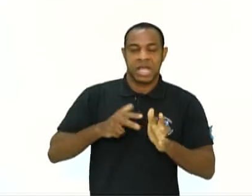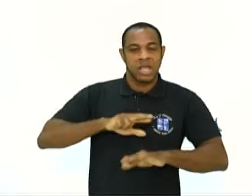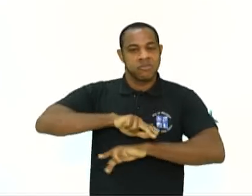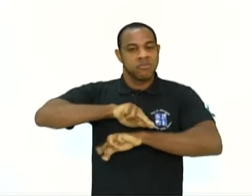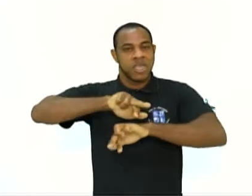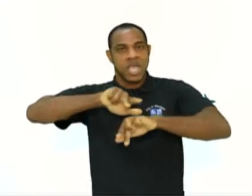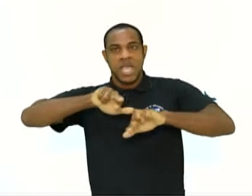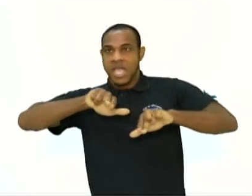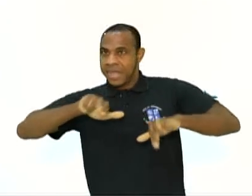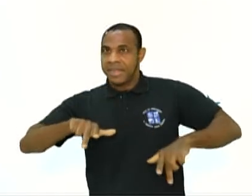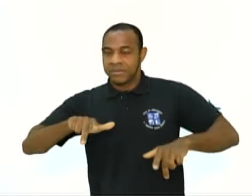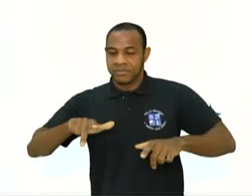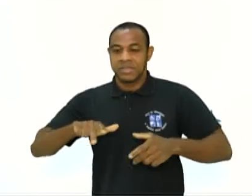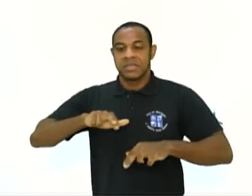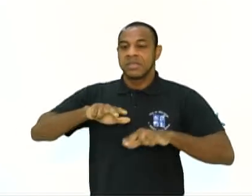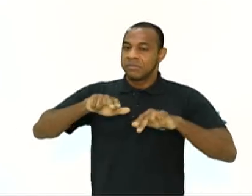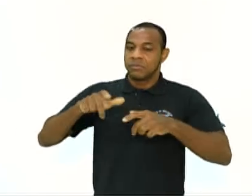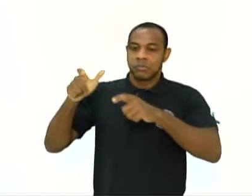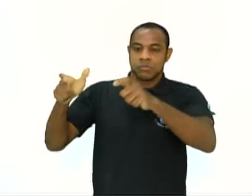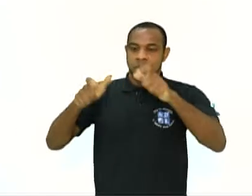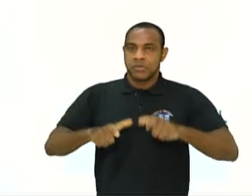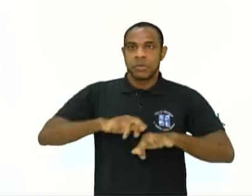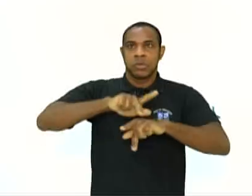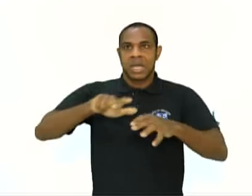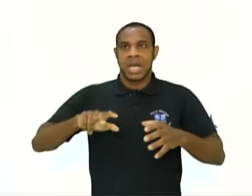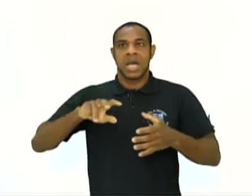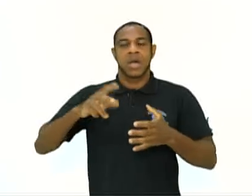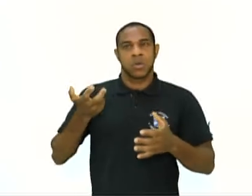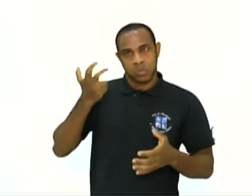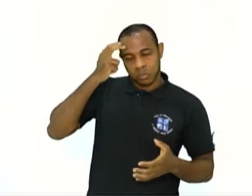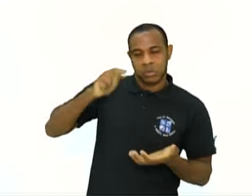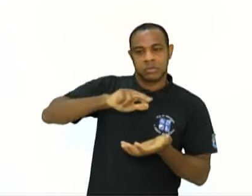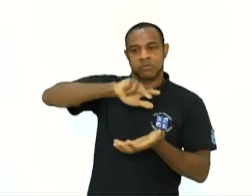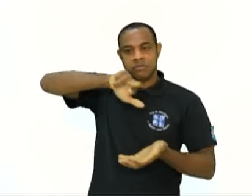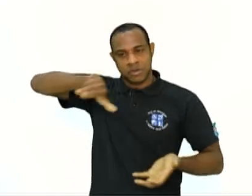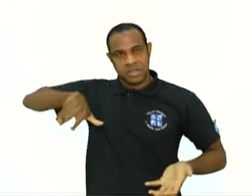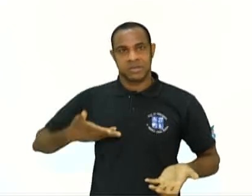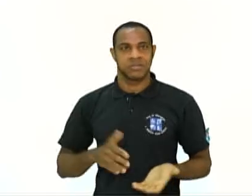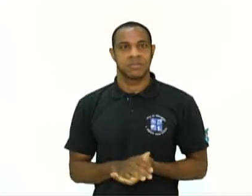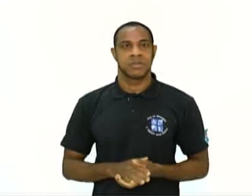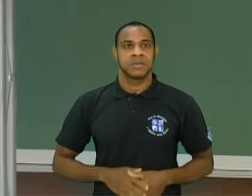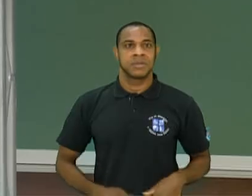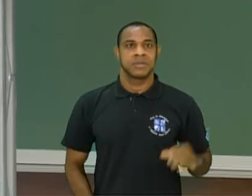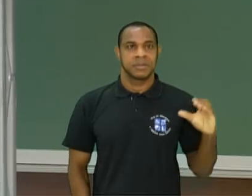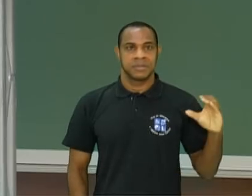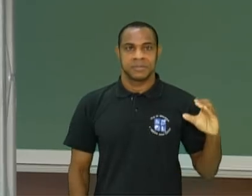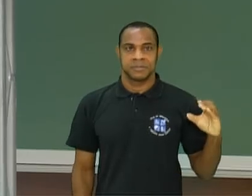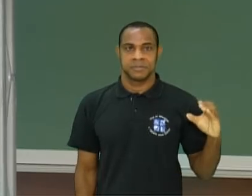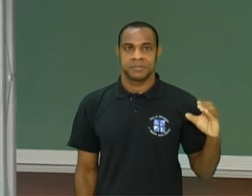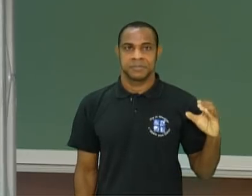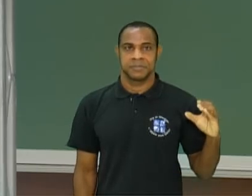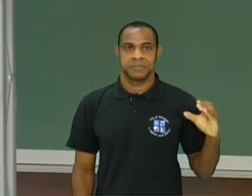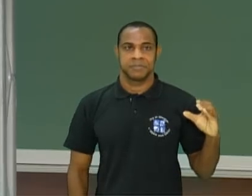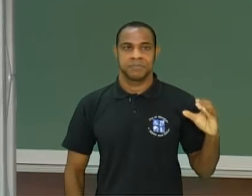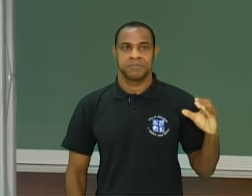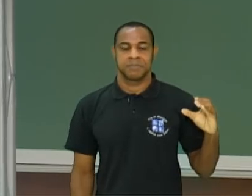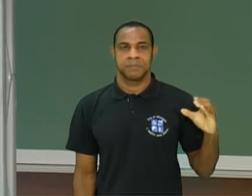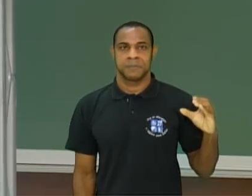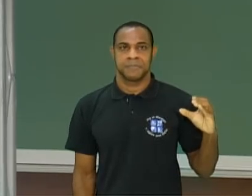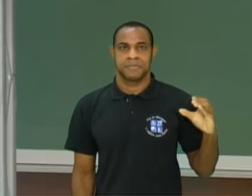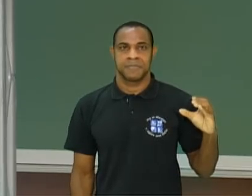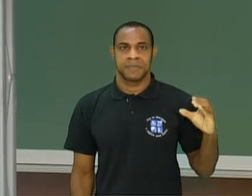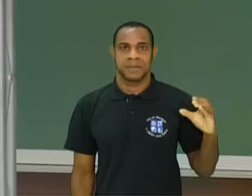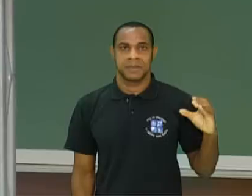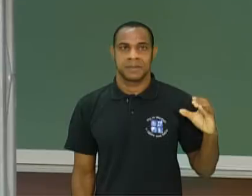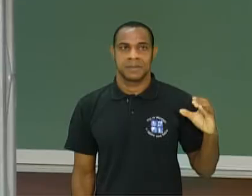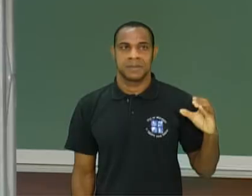diferentes em diferentes culturas. Letter C. Thumb up, que é esse sinal aqui, is used in many